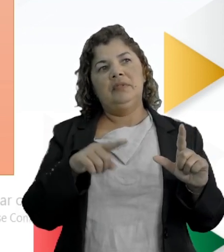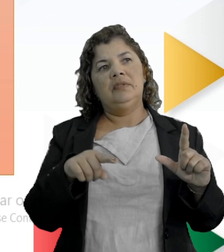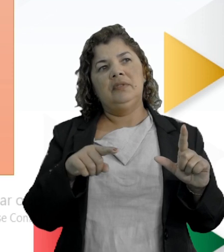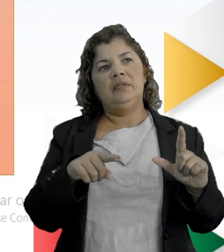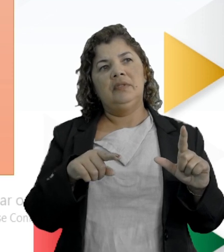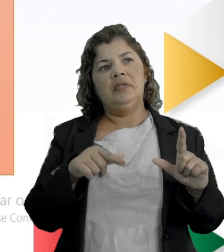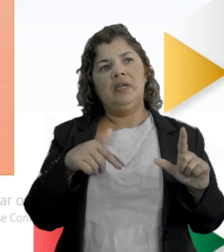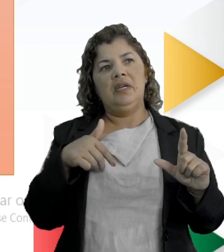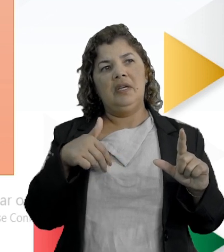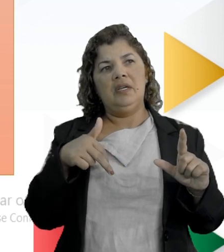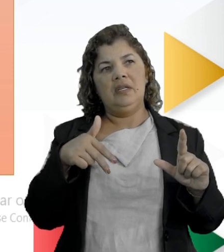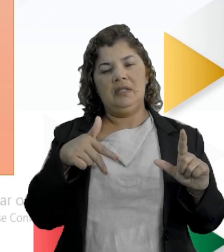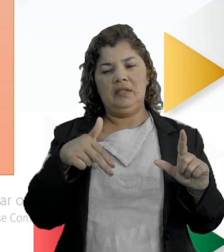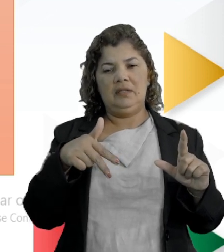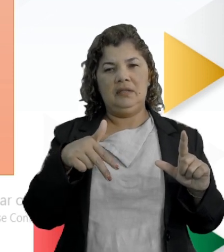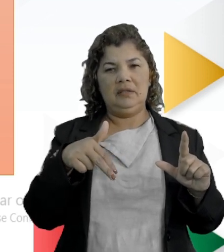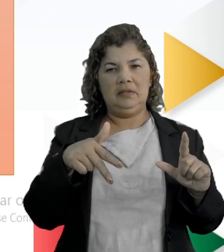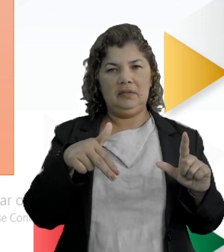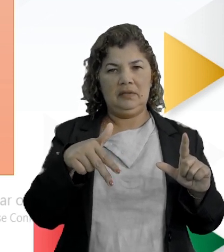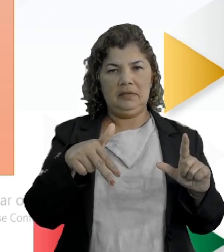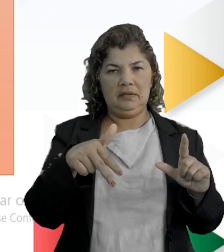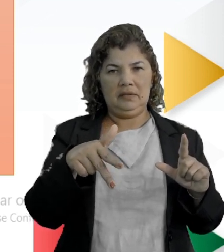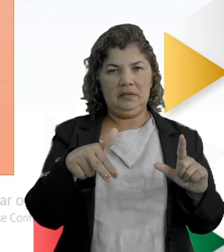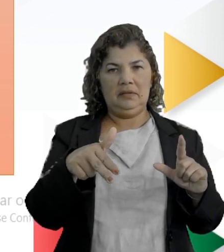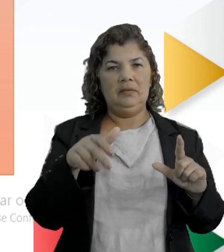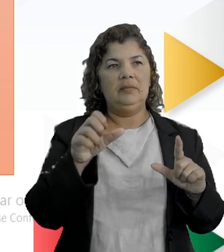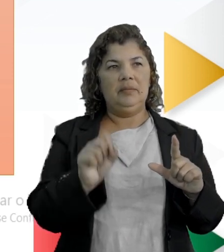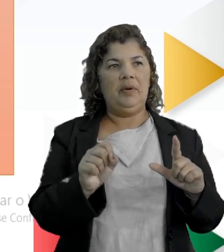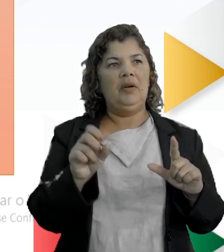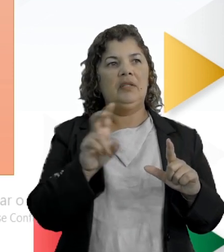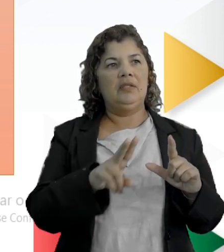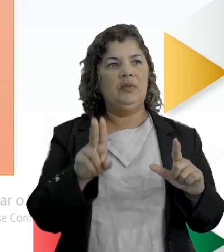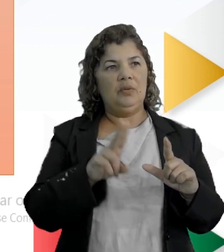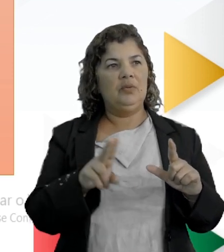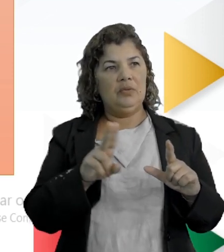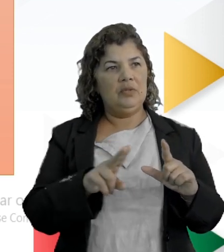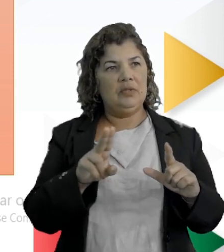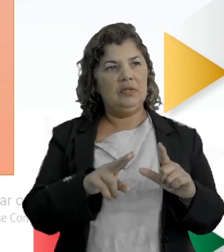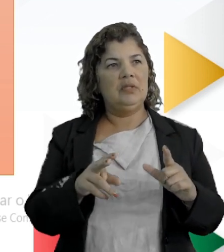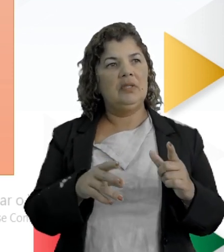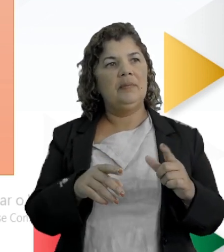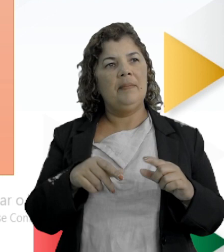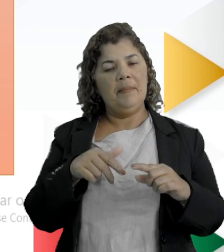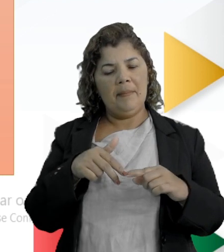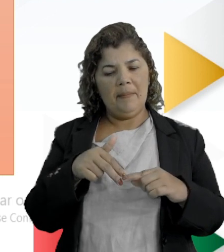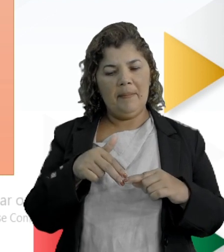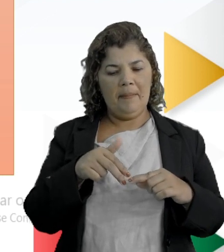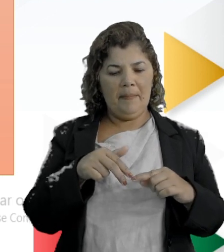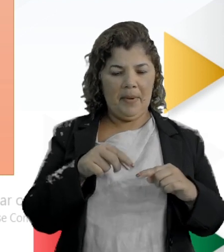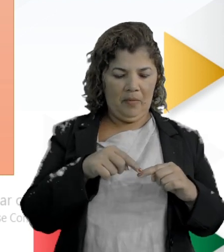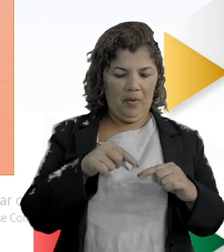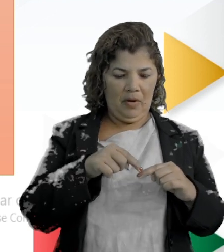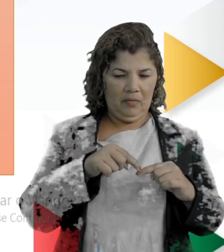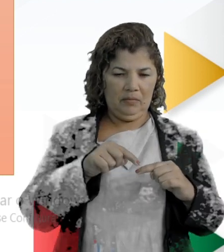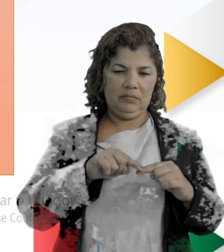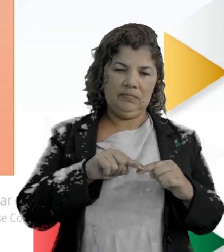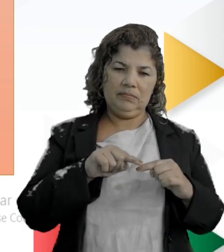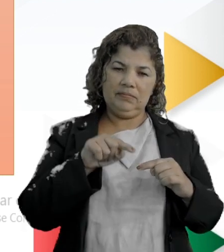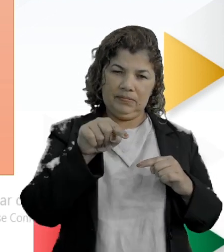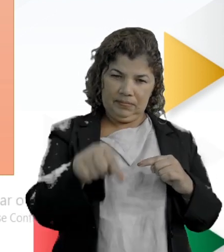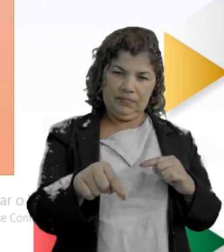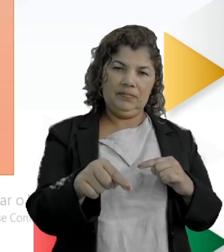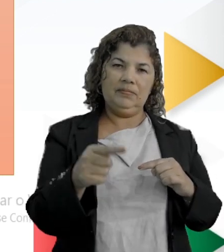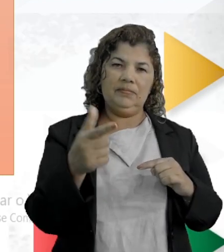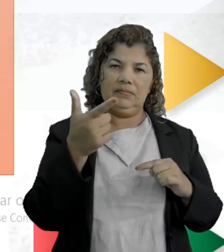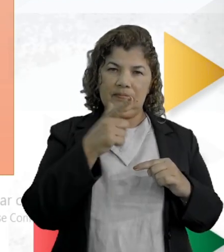né? um caminho que pode ser utilizado por nós para que nós possamos passar dessa situação, que é